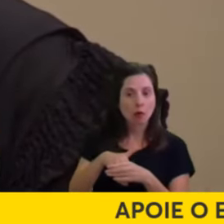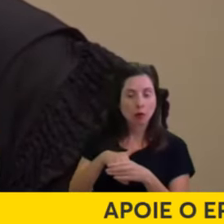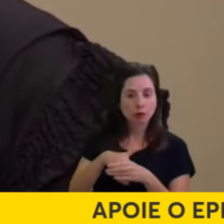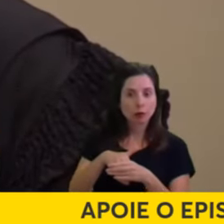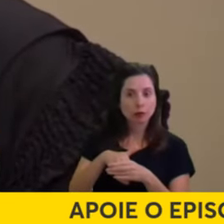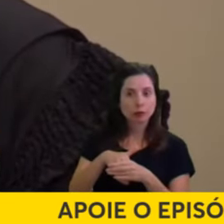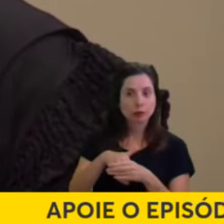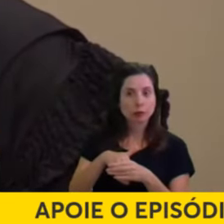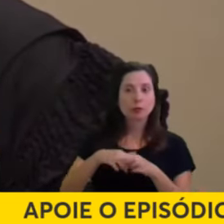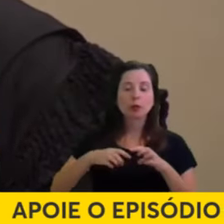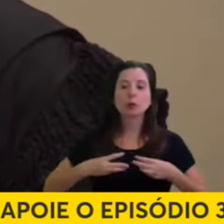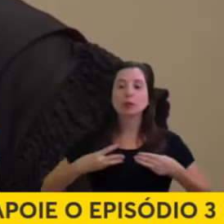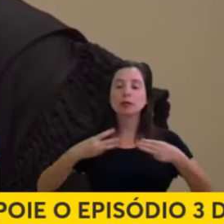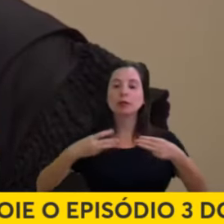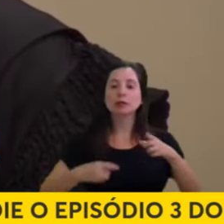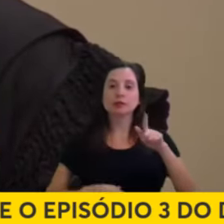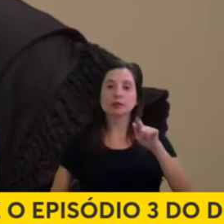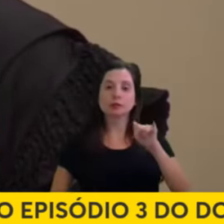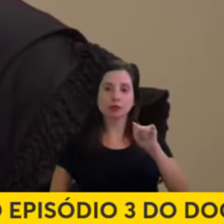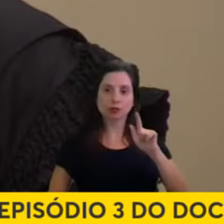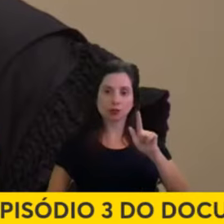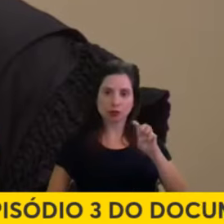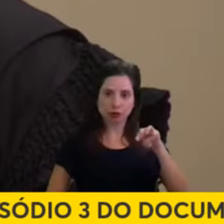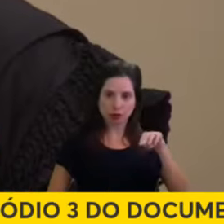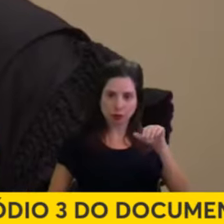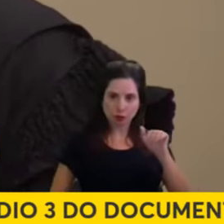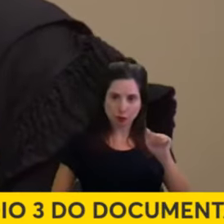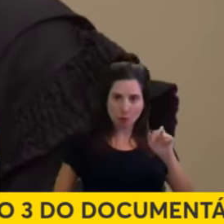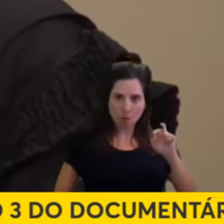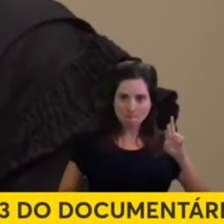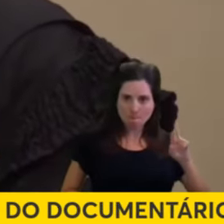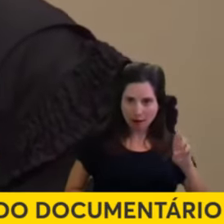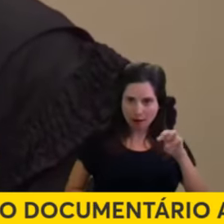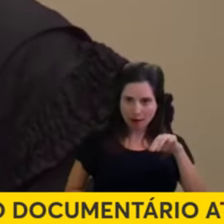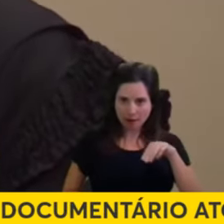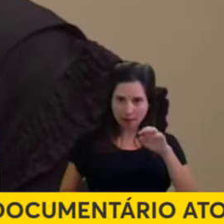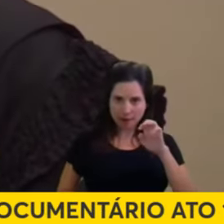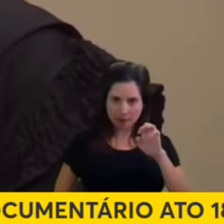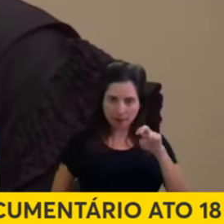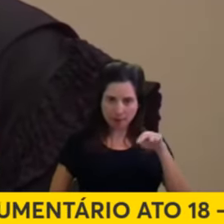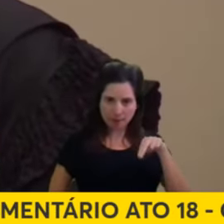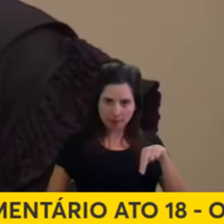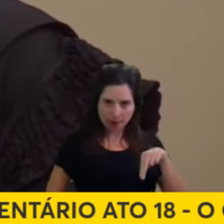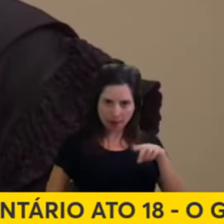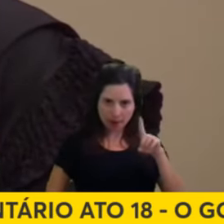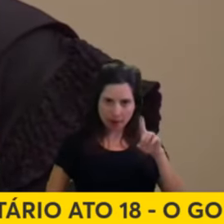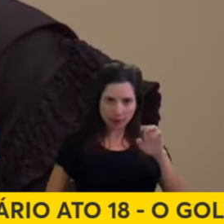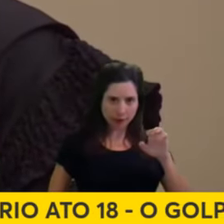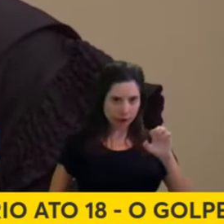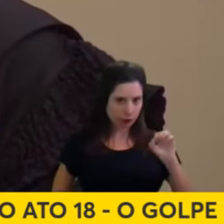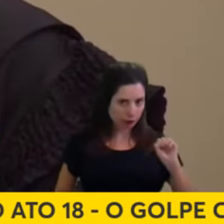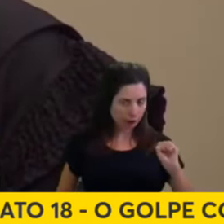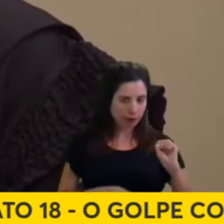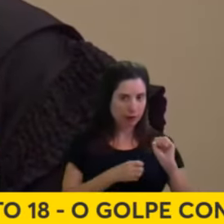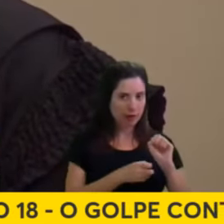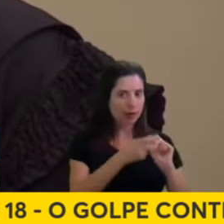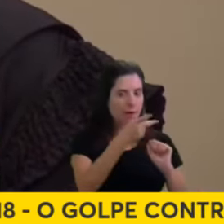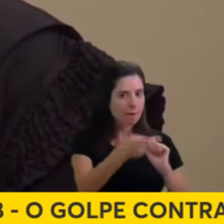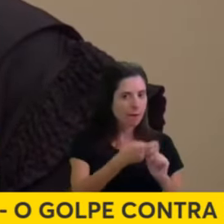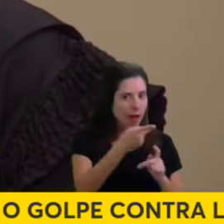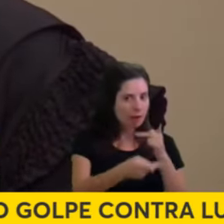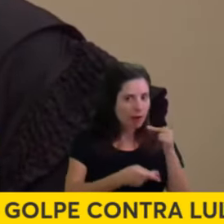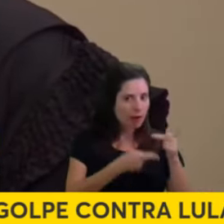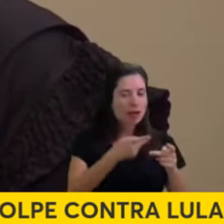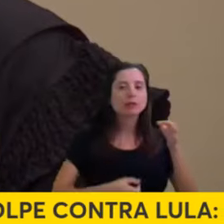apreciar agrava regimental recurso especial eleitoral 172 nesse caso o ministro faz louvável equação sobre a atuação da Justiça